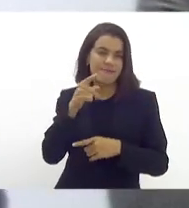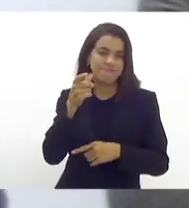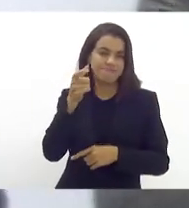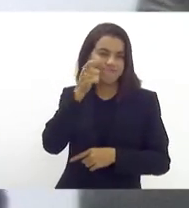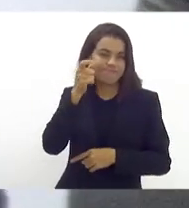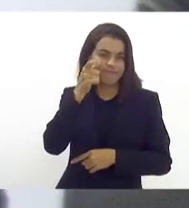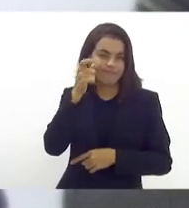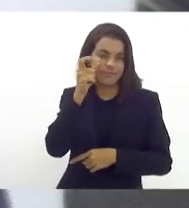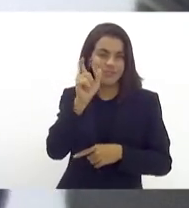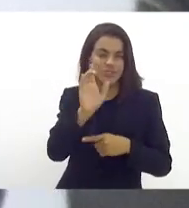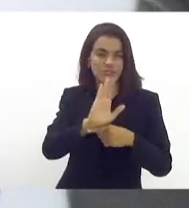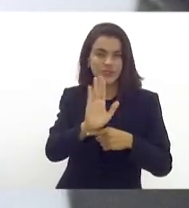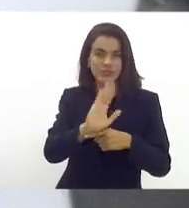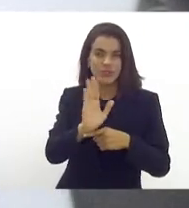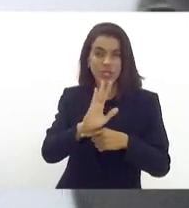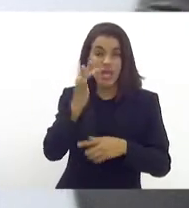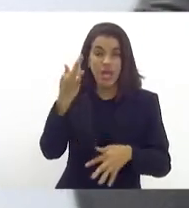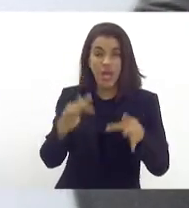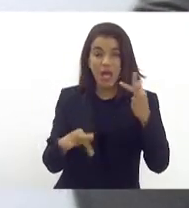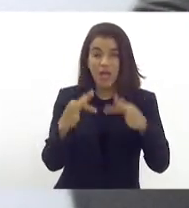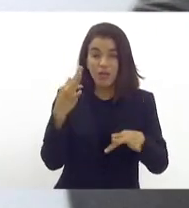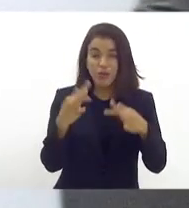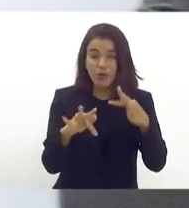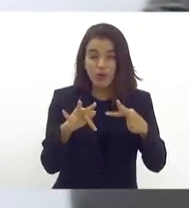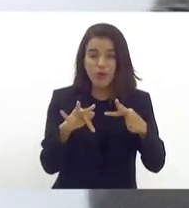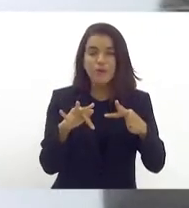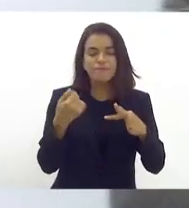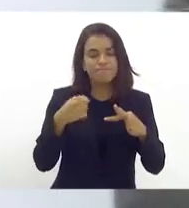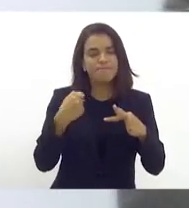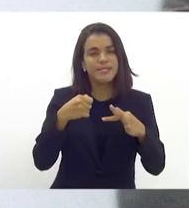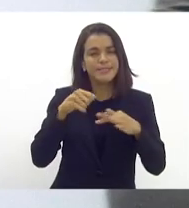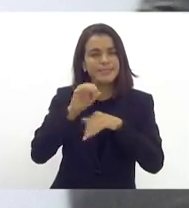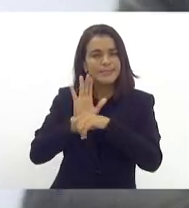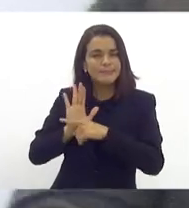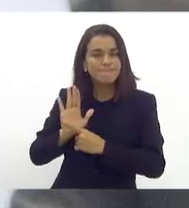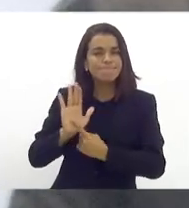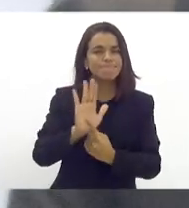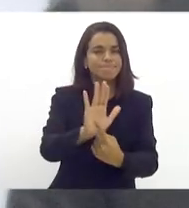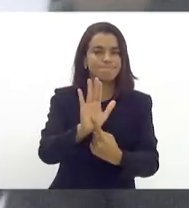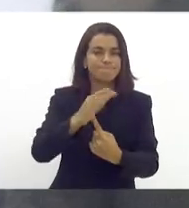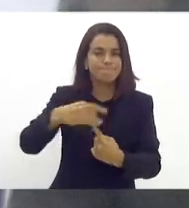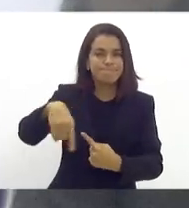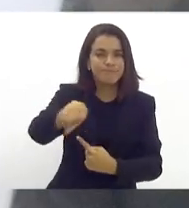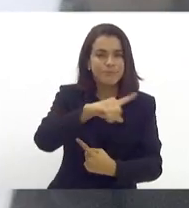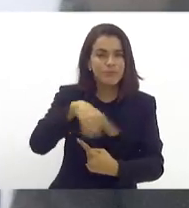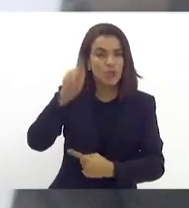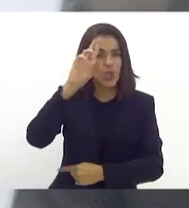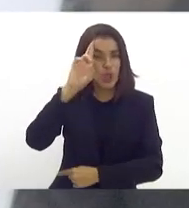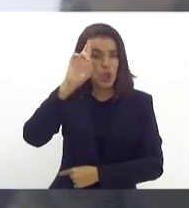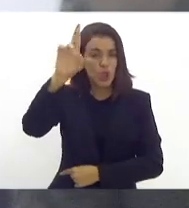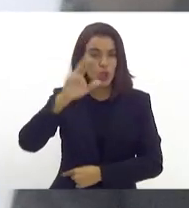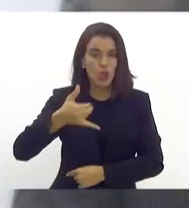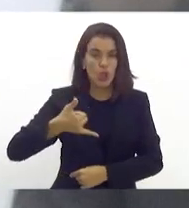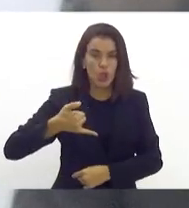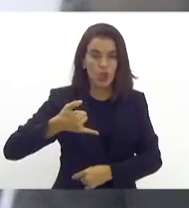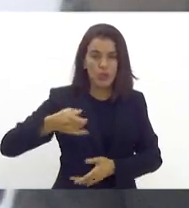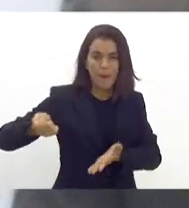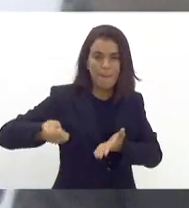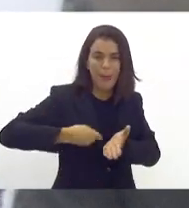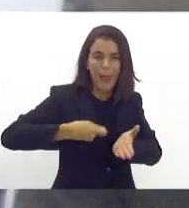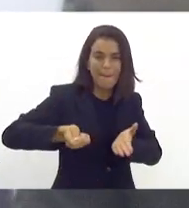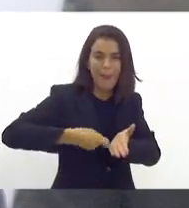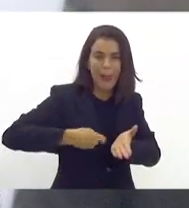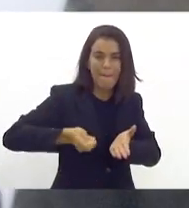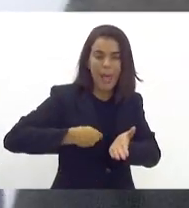aqui a dor precisa ser compartilhada para que vocês que são os donos da caneta nós que temos o